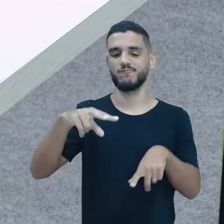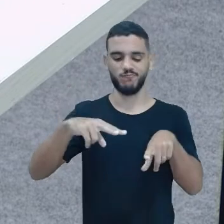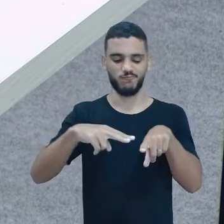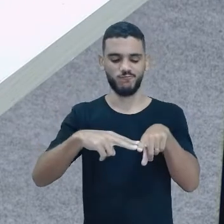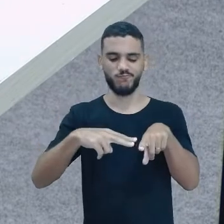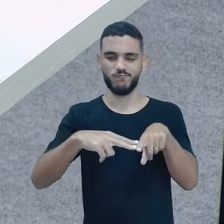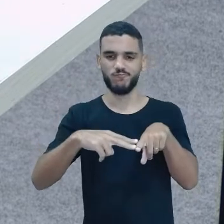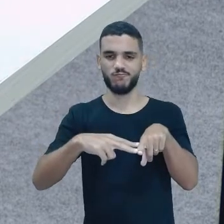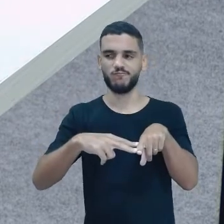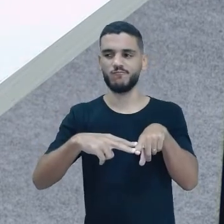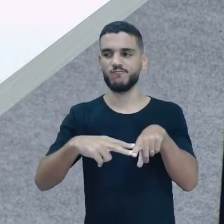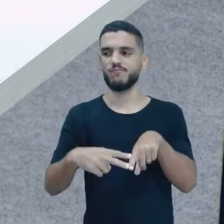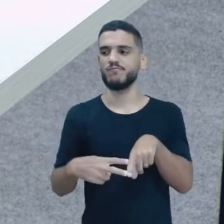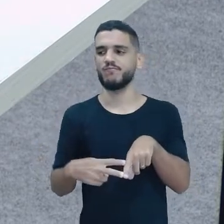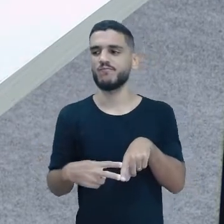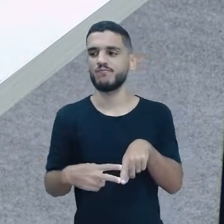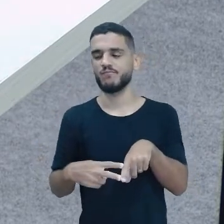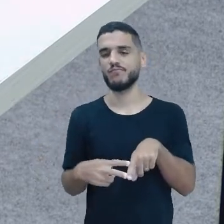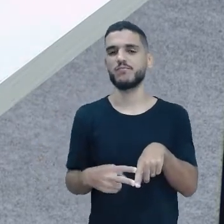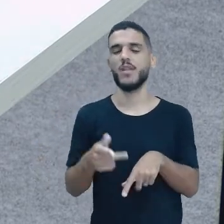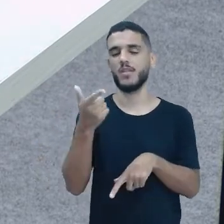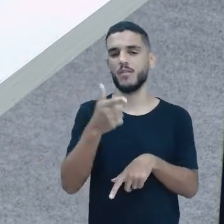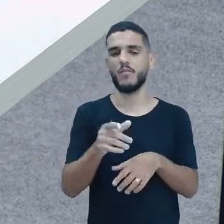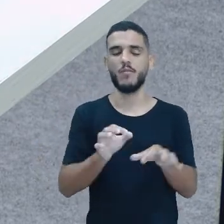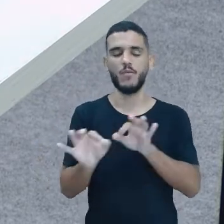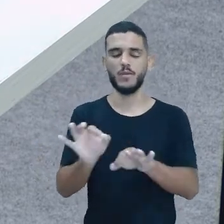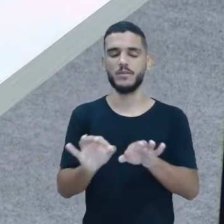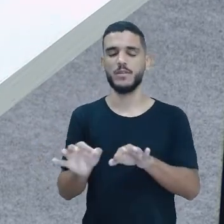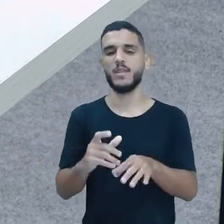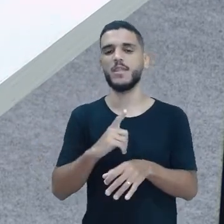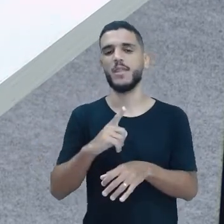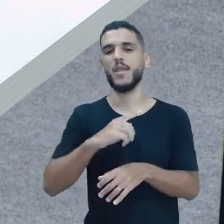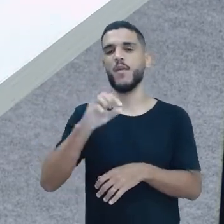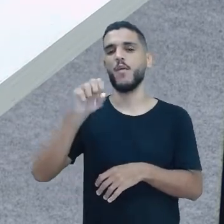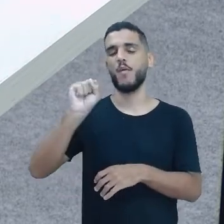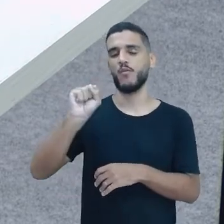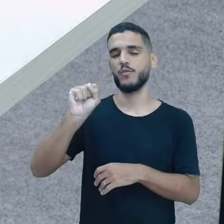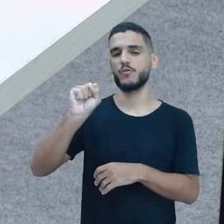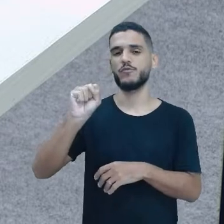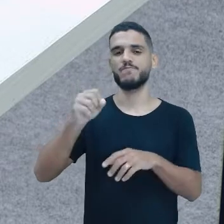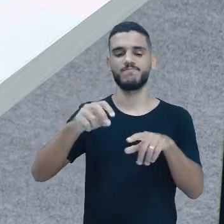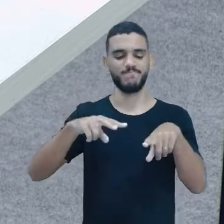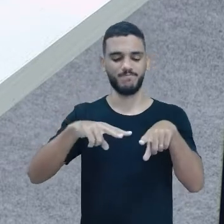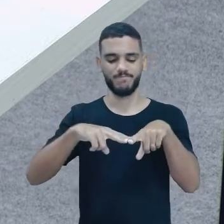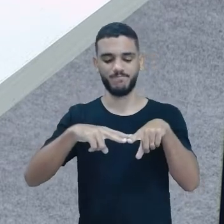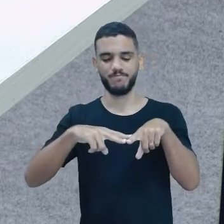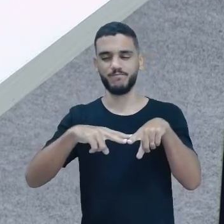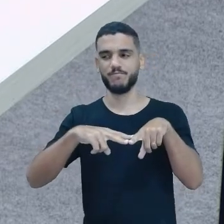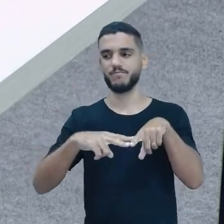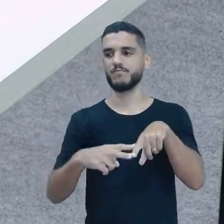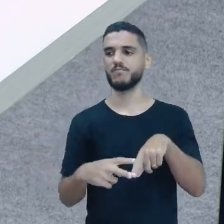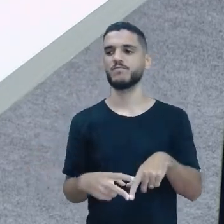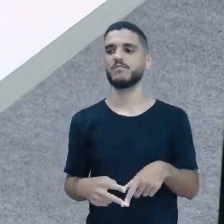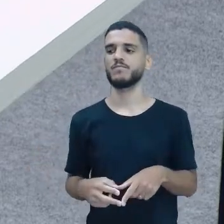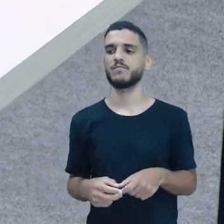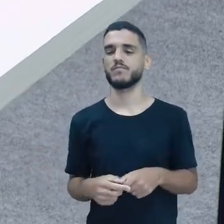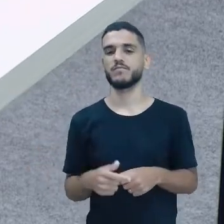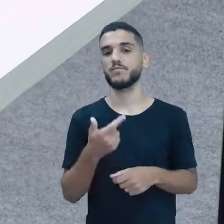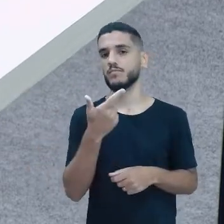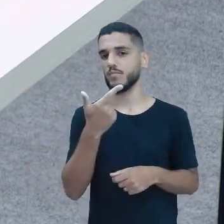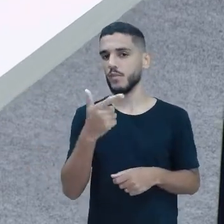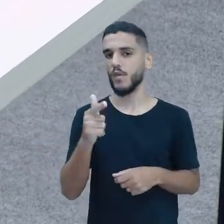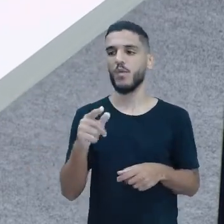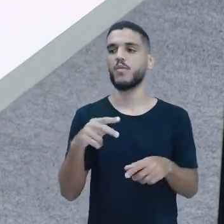tá? Vou juntar ela aqui novamente, uma pizza com 8 fatias. E eu tenho aqui esta